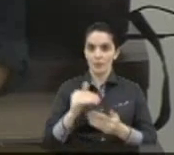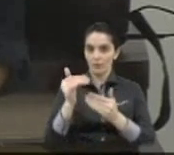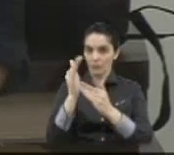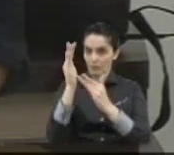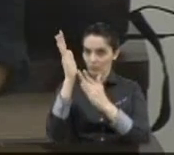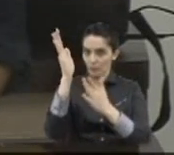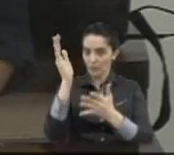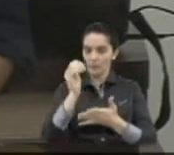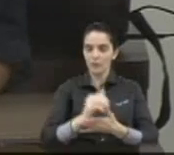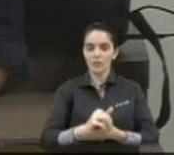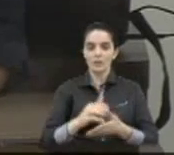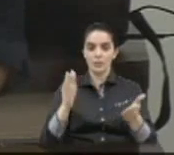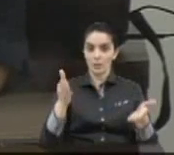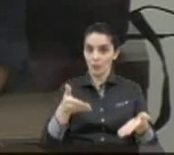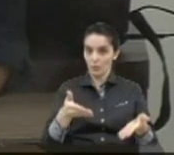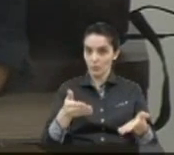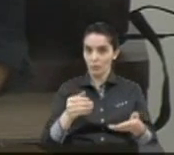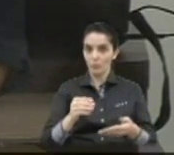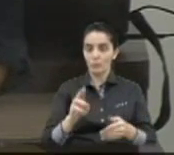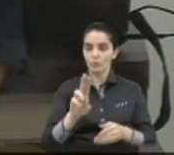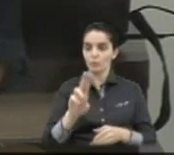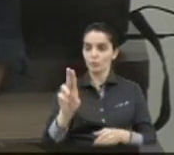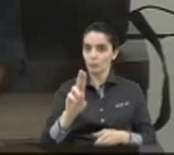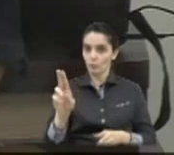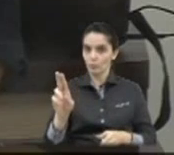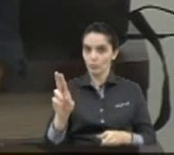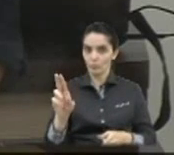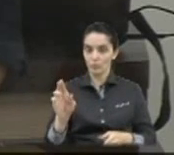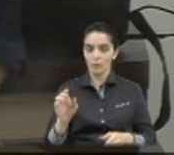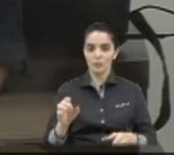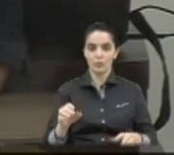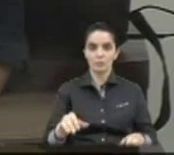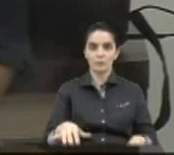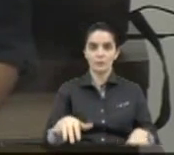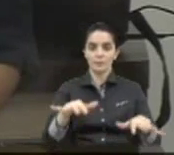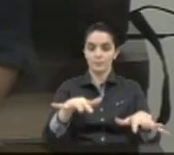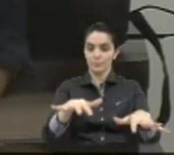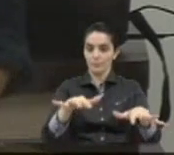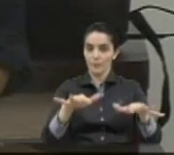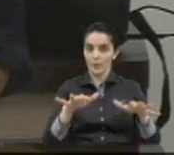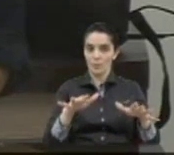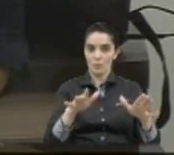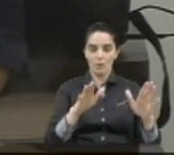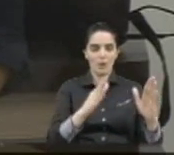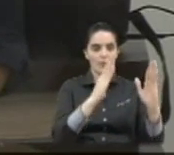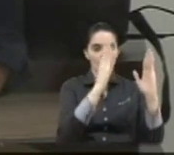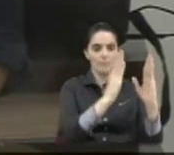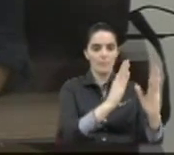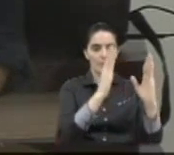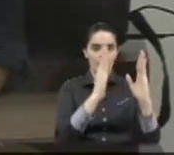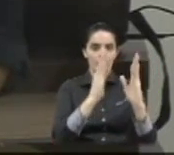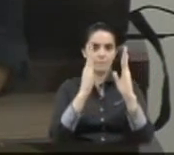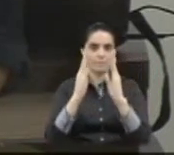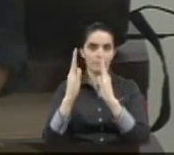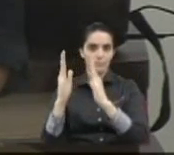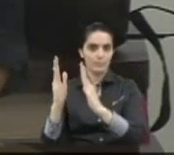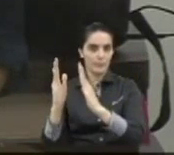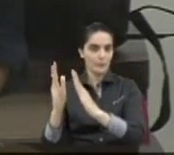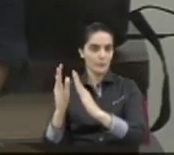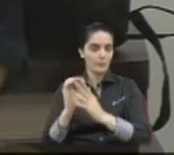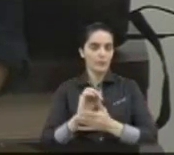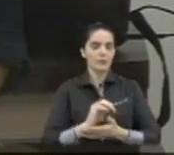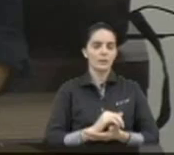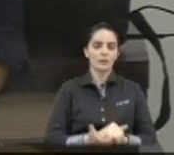né, prestada, que dá o nome dele ao auditório da biblioteca, não poderia ser mais adequada também, posto que